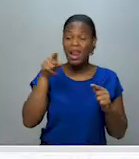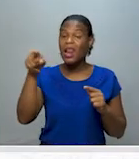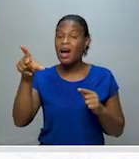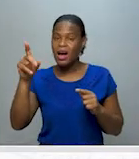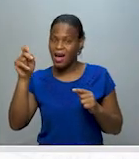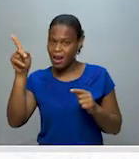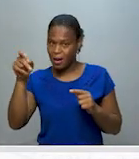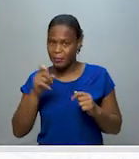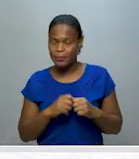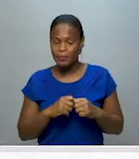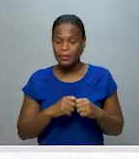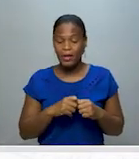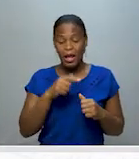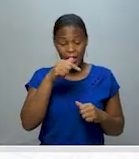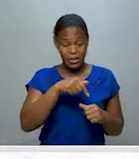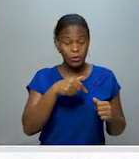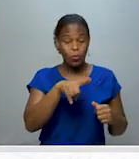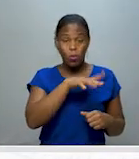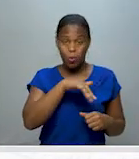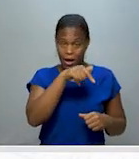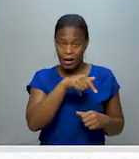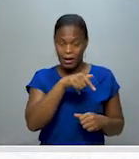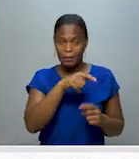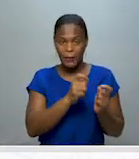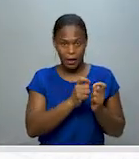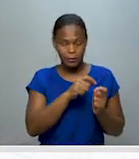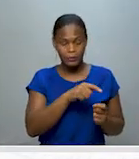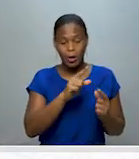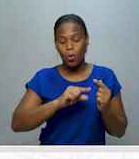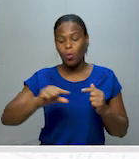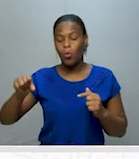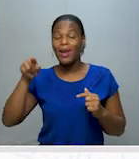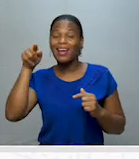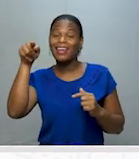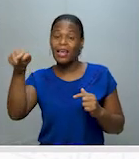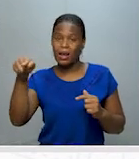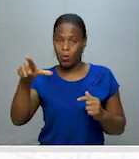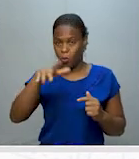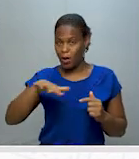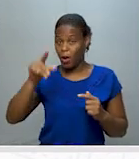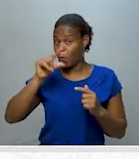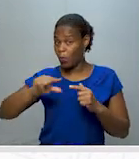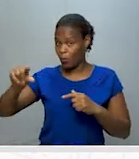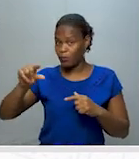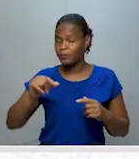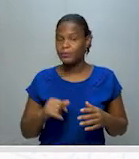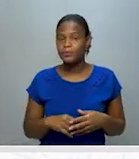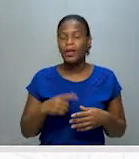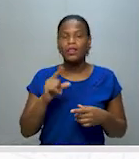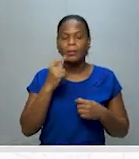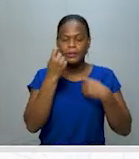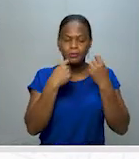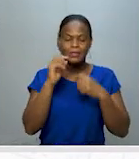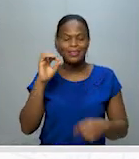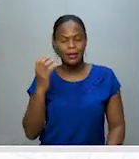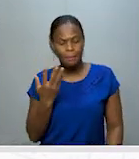discurso direto você tem neste lugar, então para o discurso indireto é naquele lugar. Nós temos então